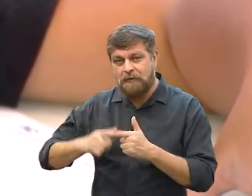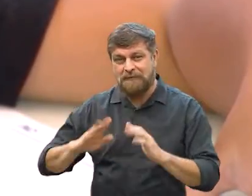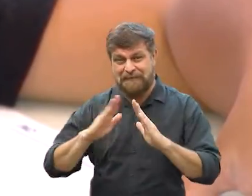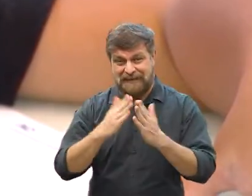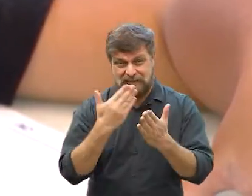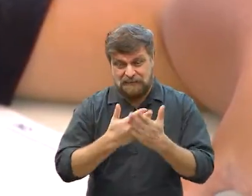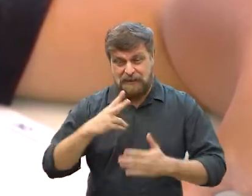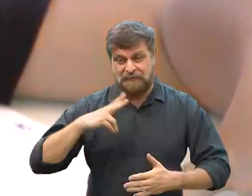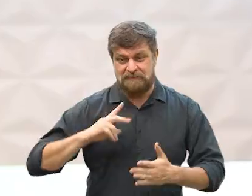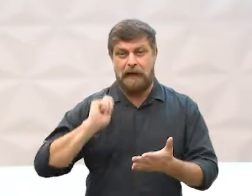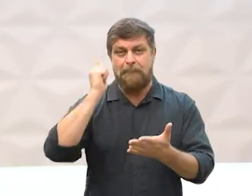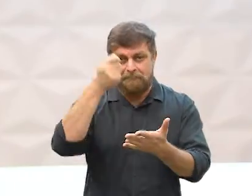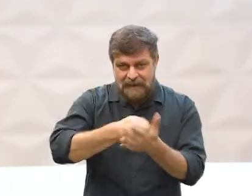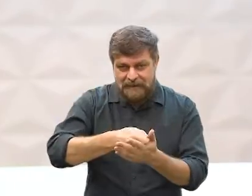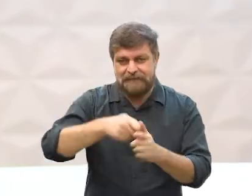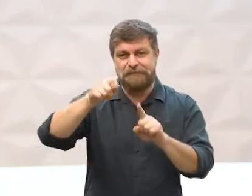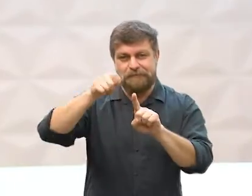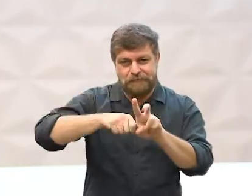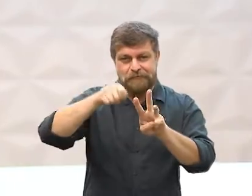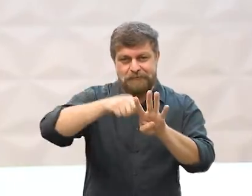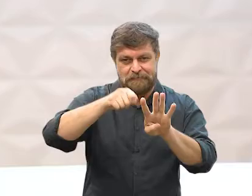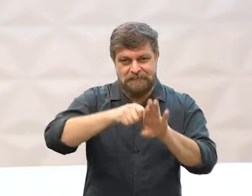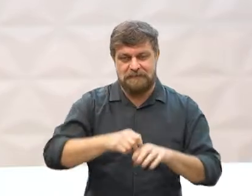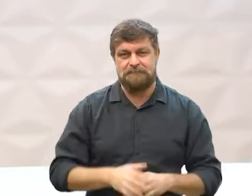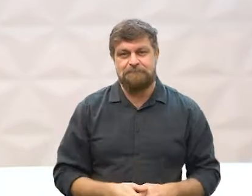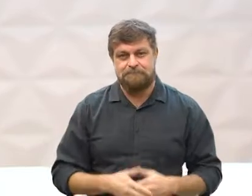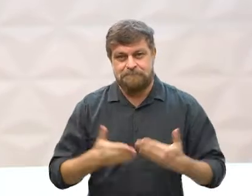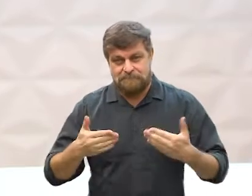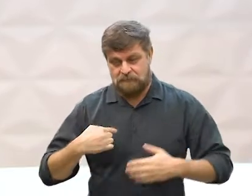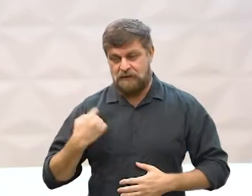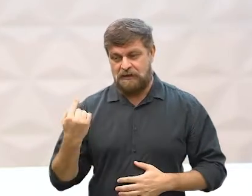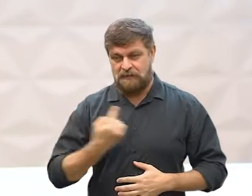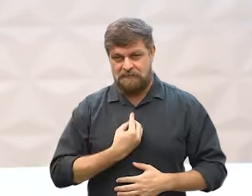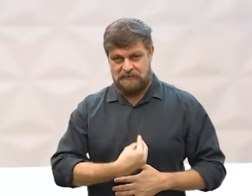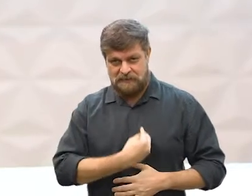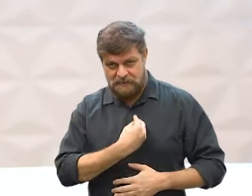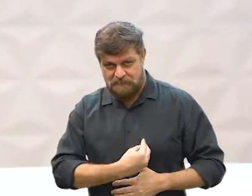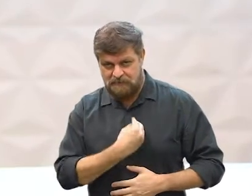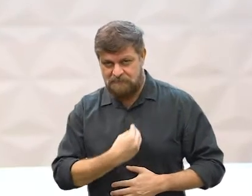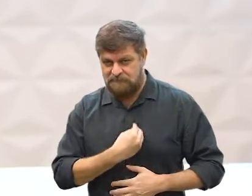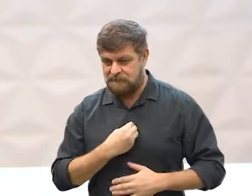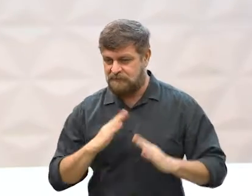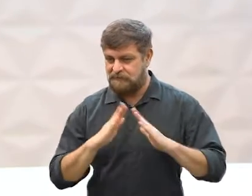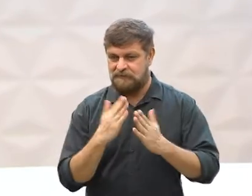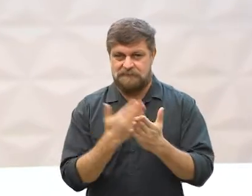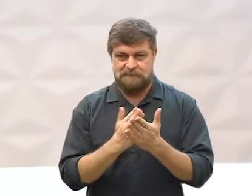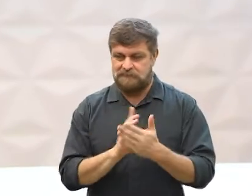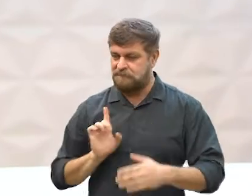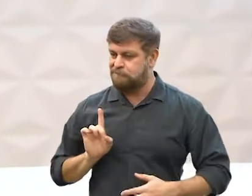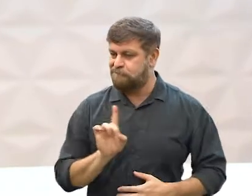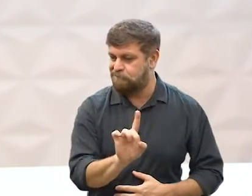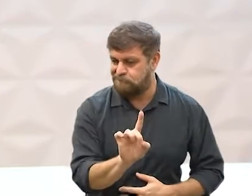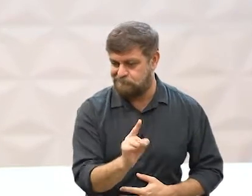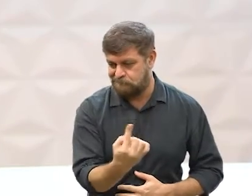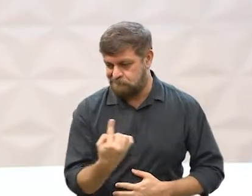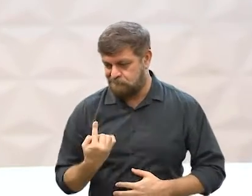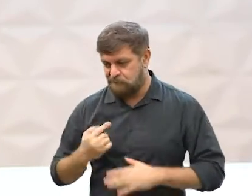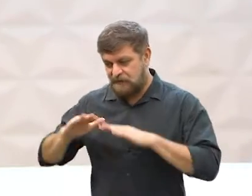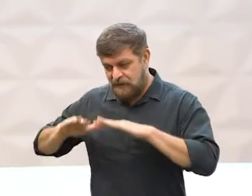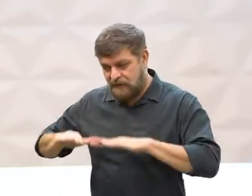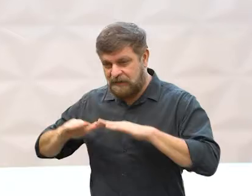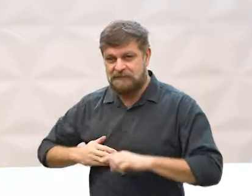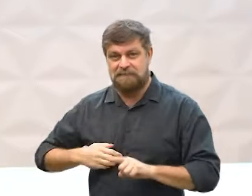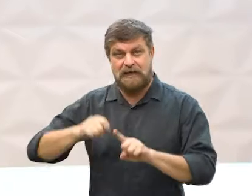mensalidades integralmente. Aqui na nossa rotina, ele não está mais indo para a escola, mas as mensalidades